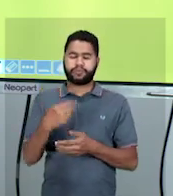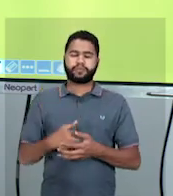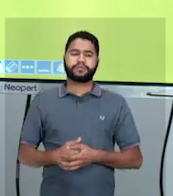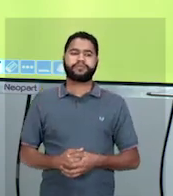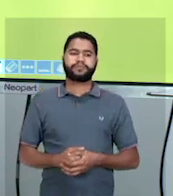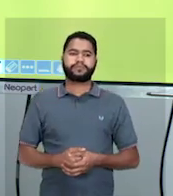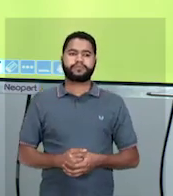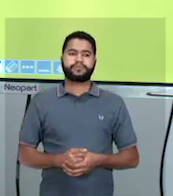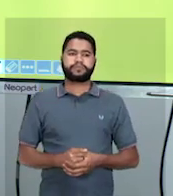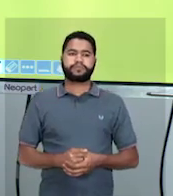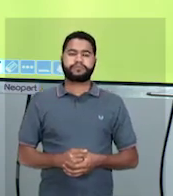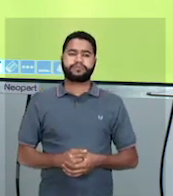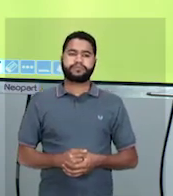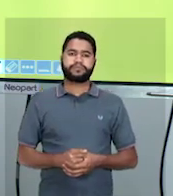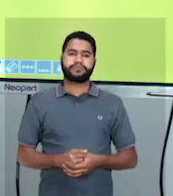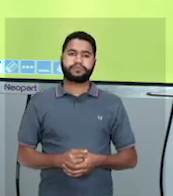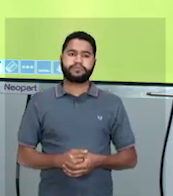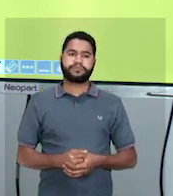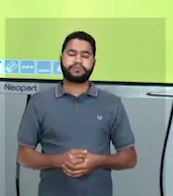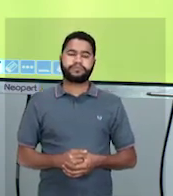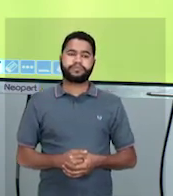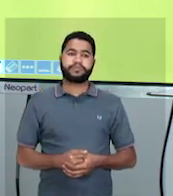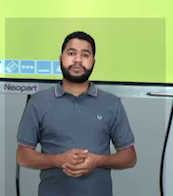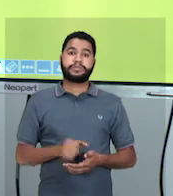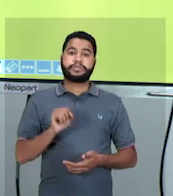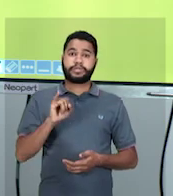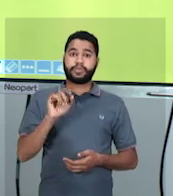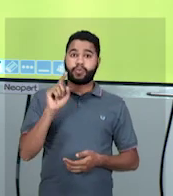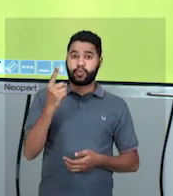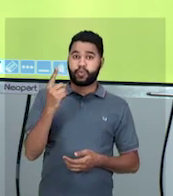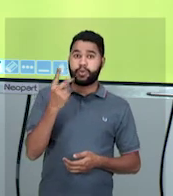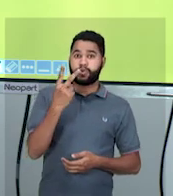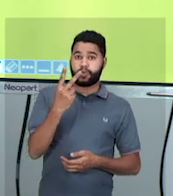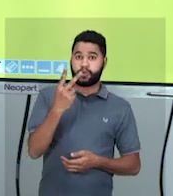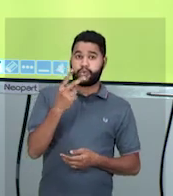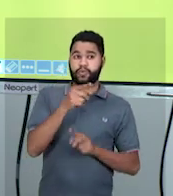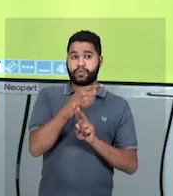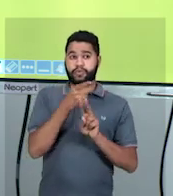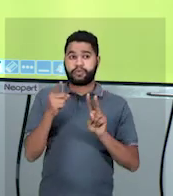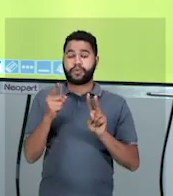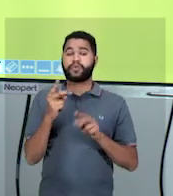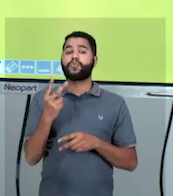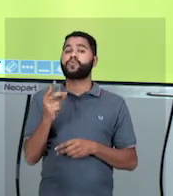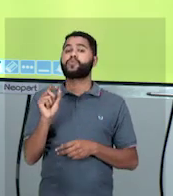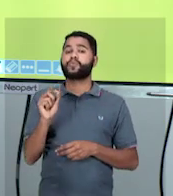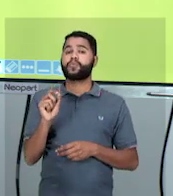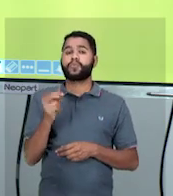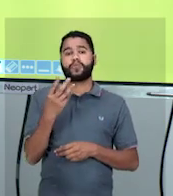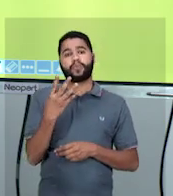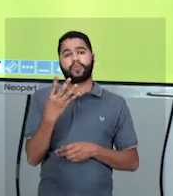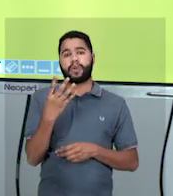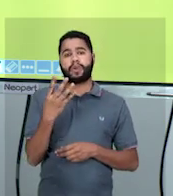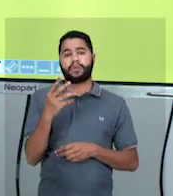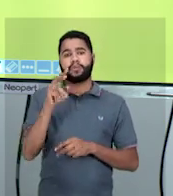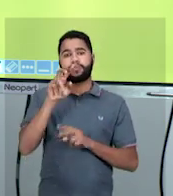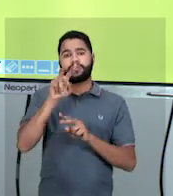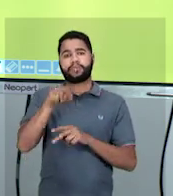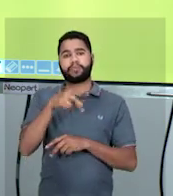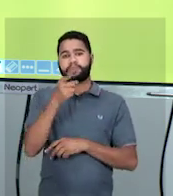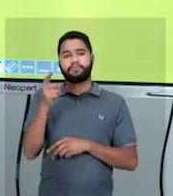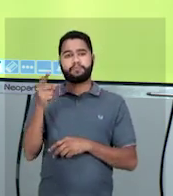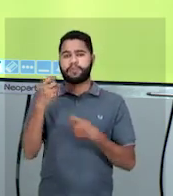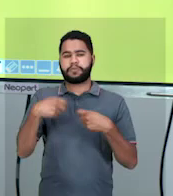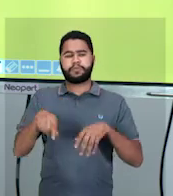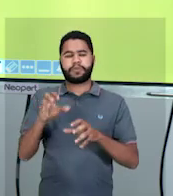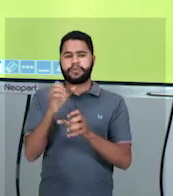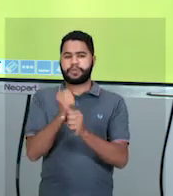1060 segunda volta 720 se uma volta 2p duas voltas vão ser quatro pontos pronto não precisa